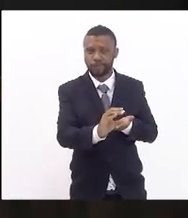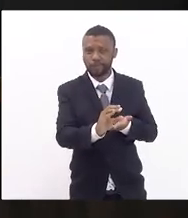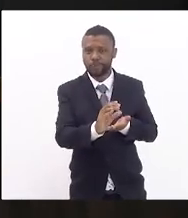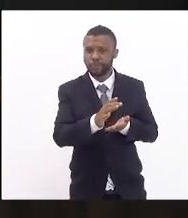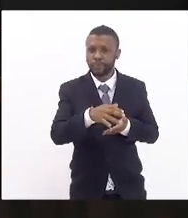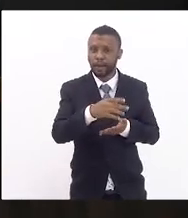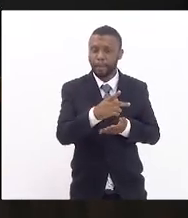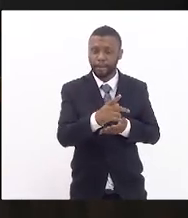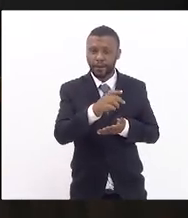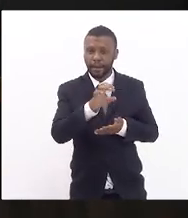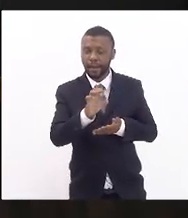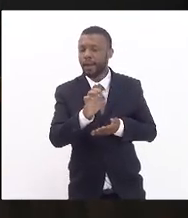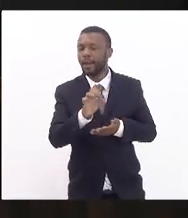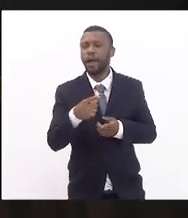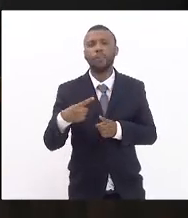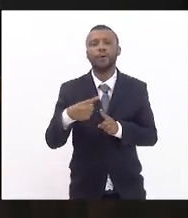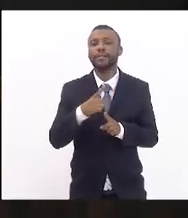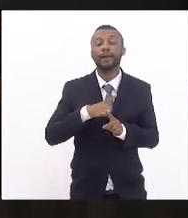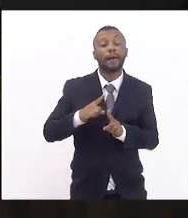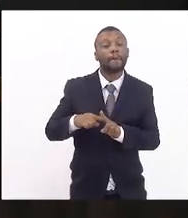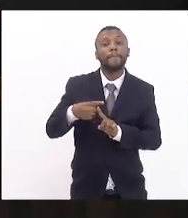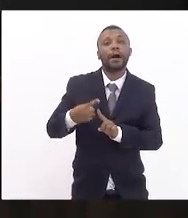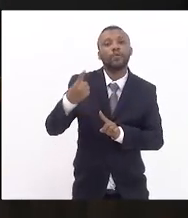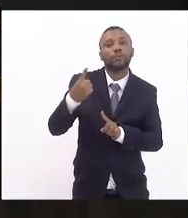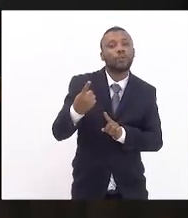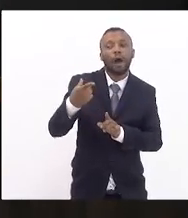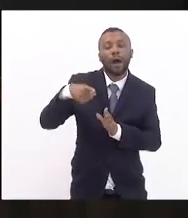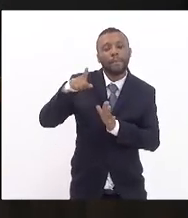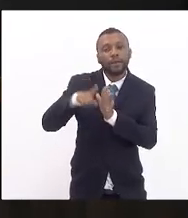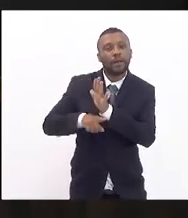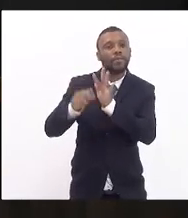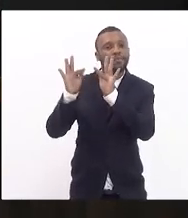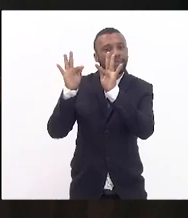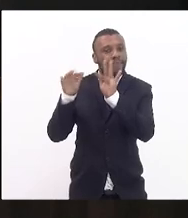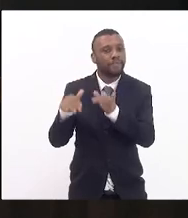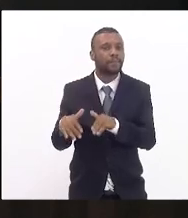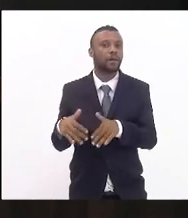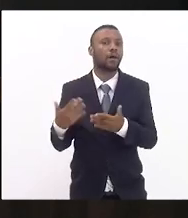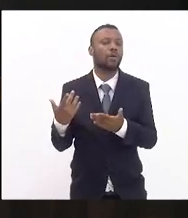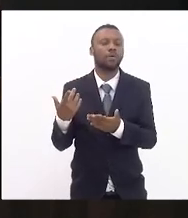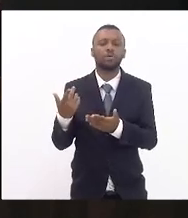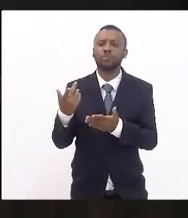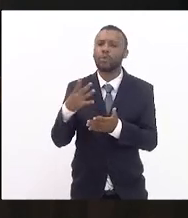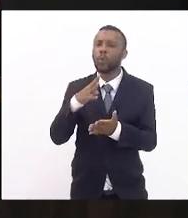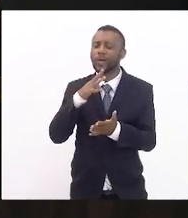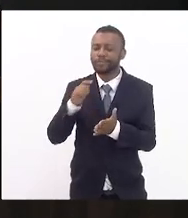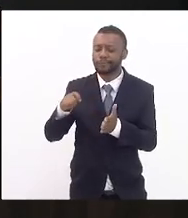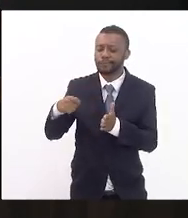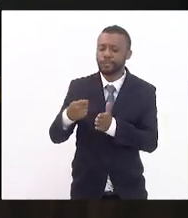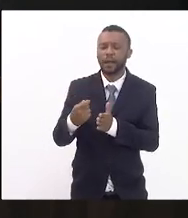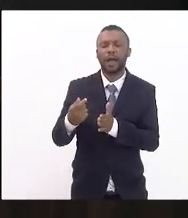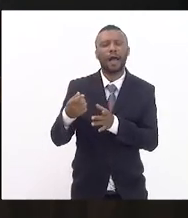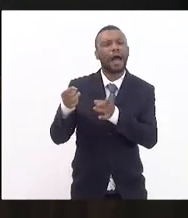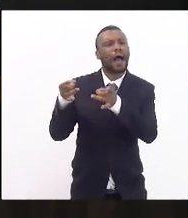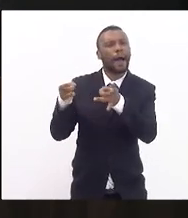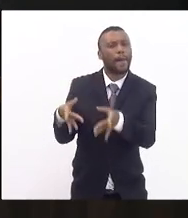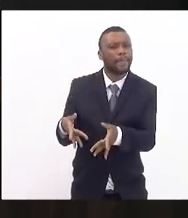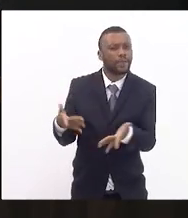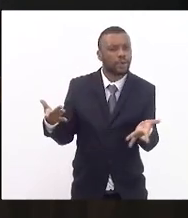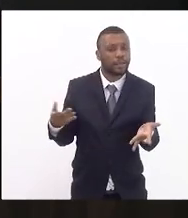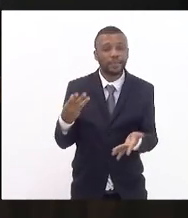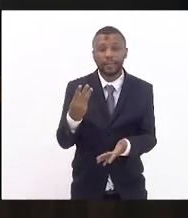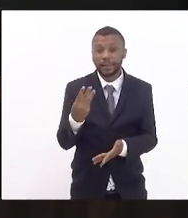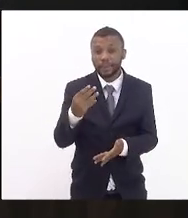participação especial, porque vai ter mais um abatimento ao final, chamado abandono, 3 bilhões e